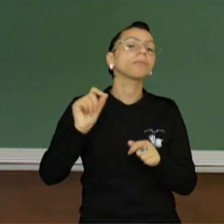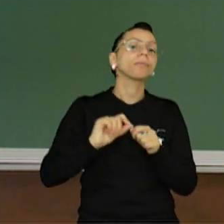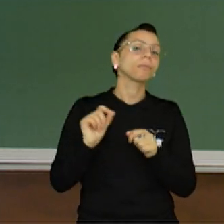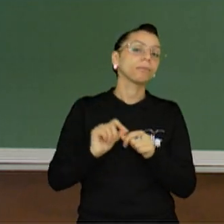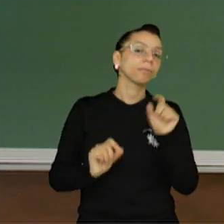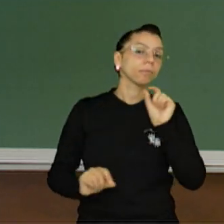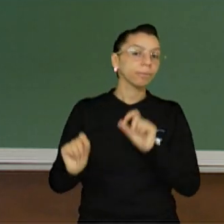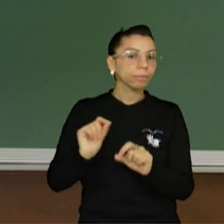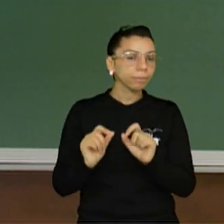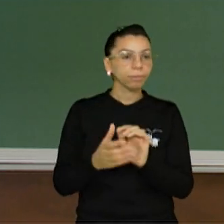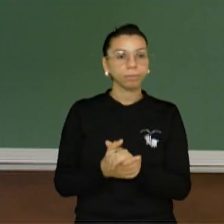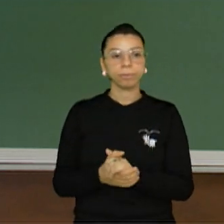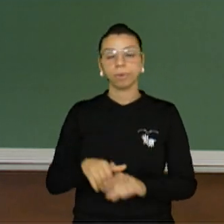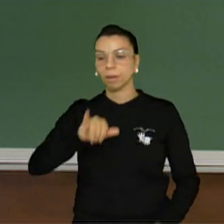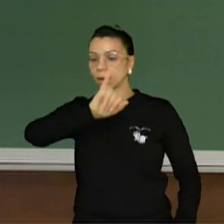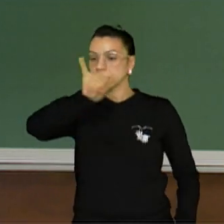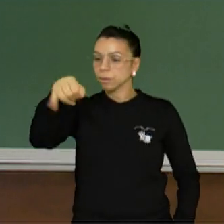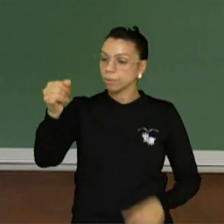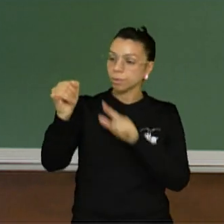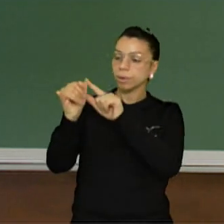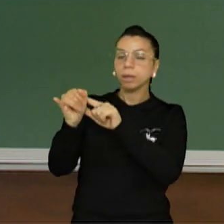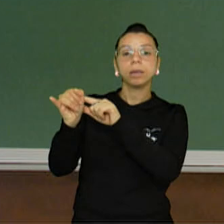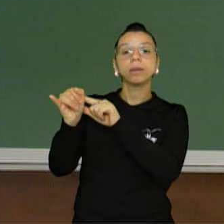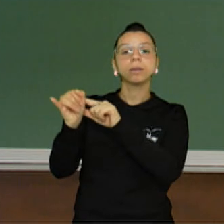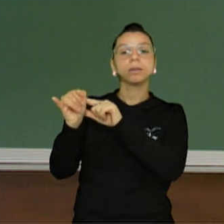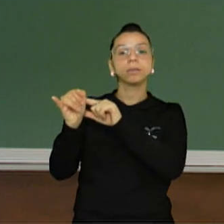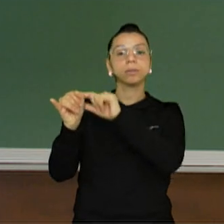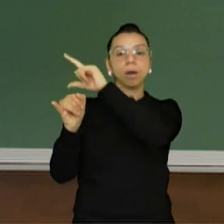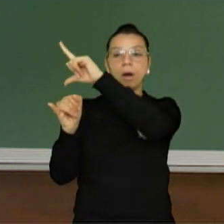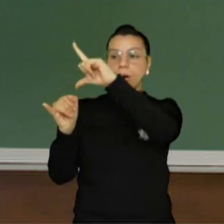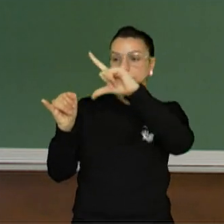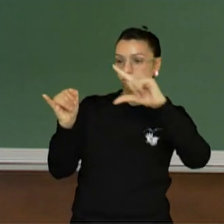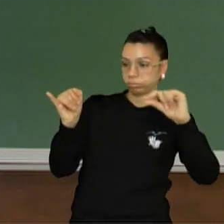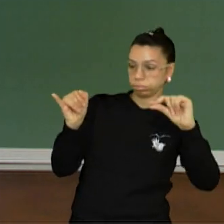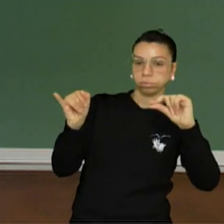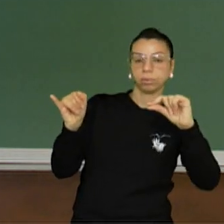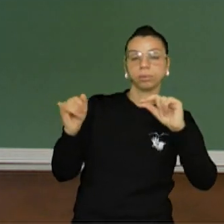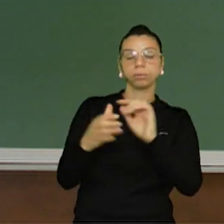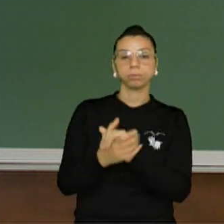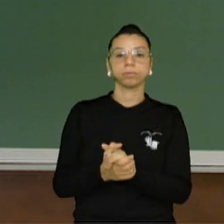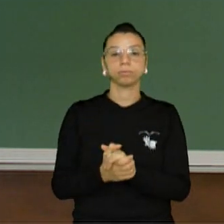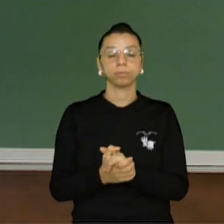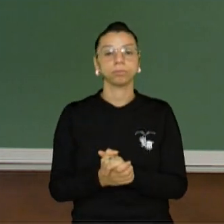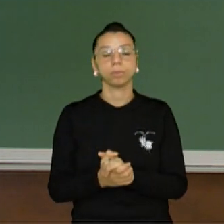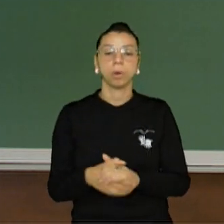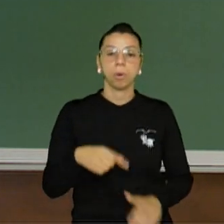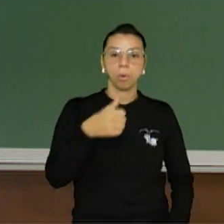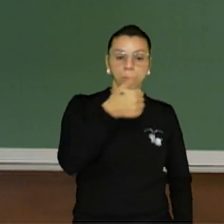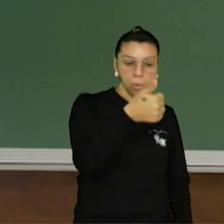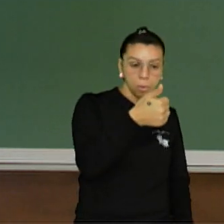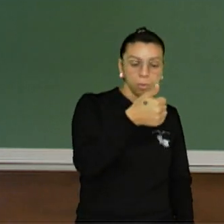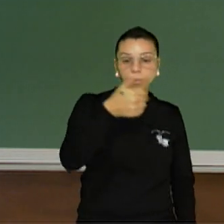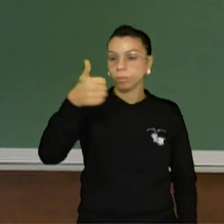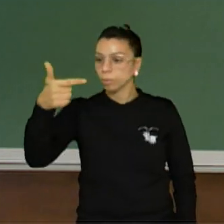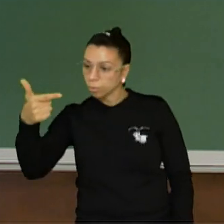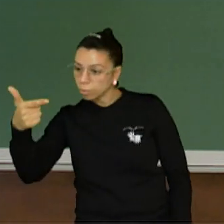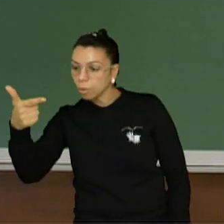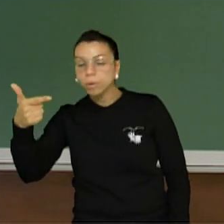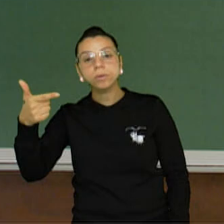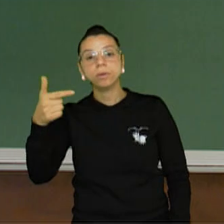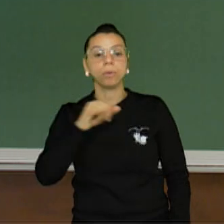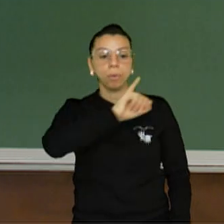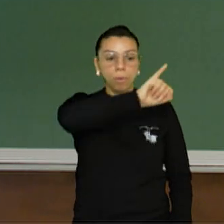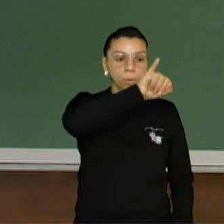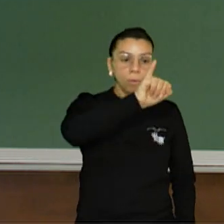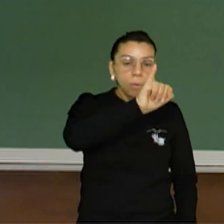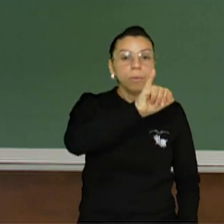Vai olhar se o I for menor que o J. Ó, exemplo, A1, 2, o I menor que o J.